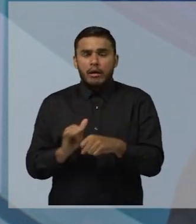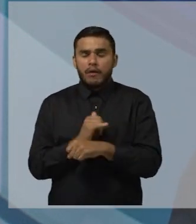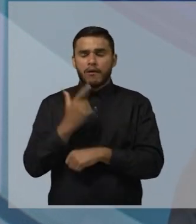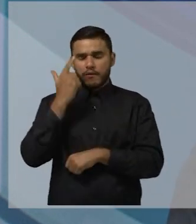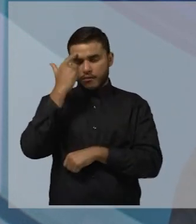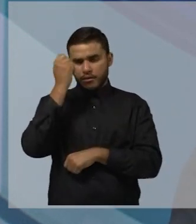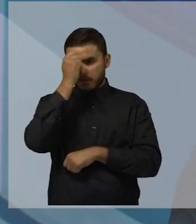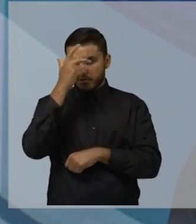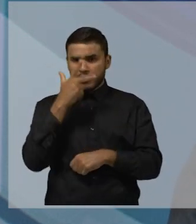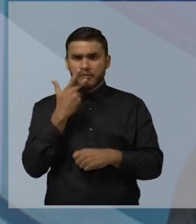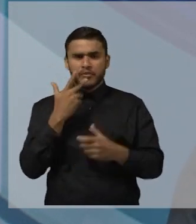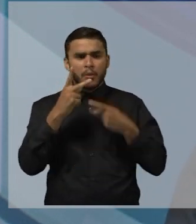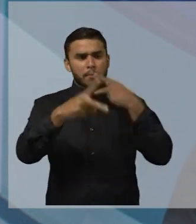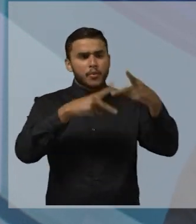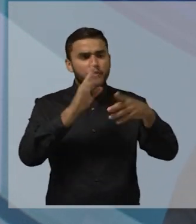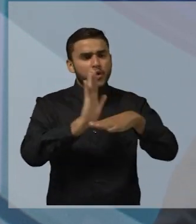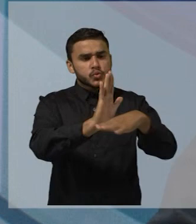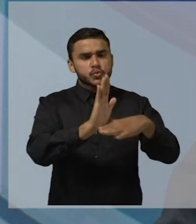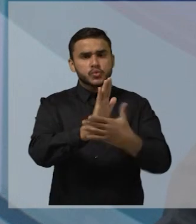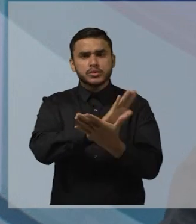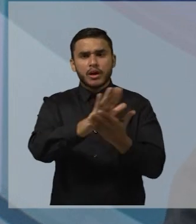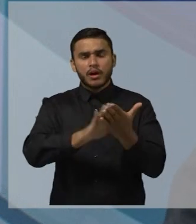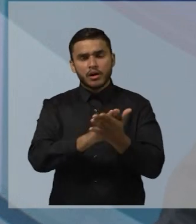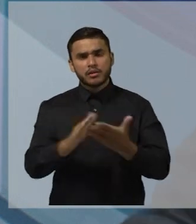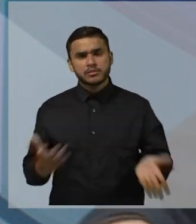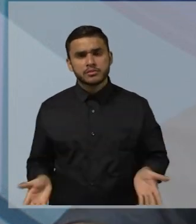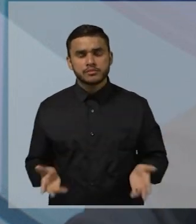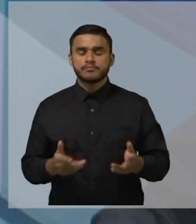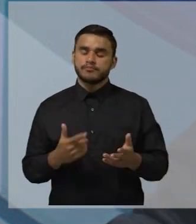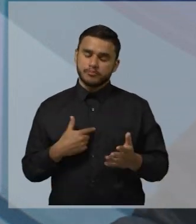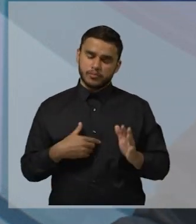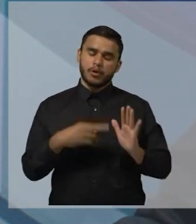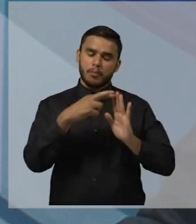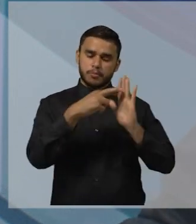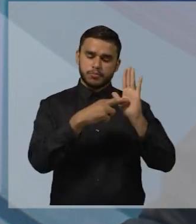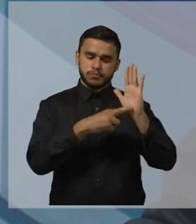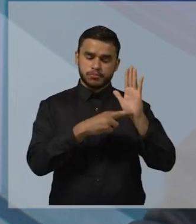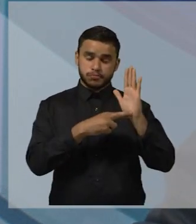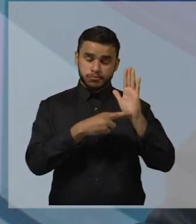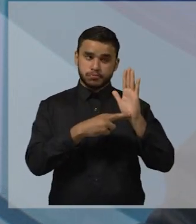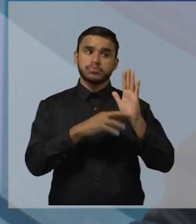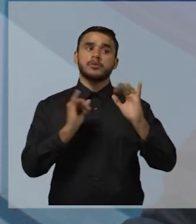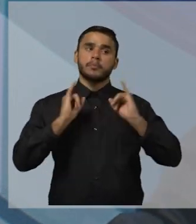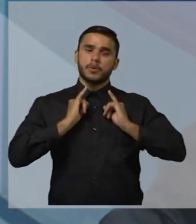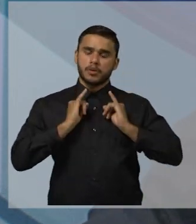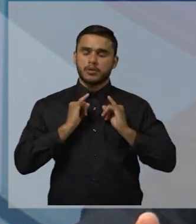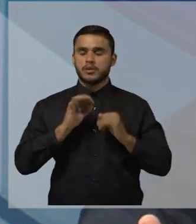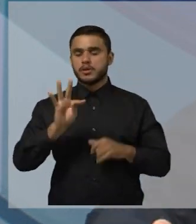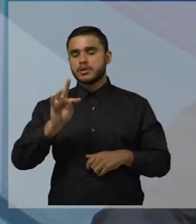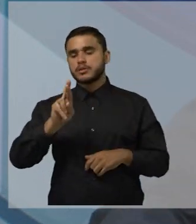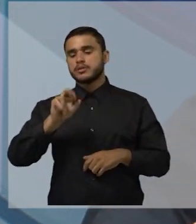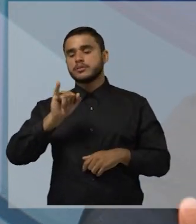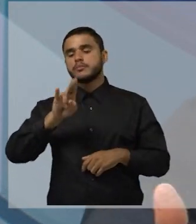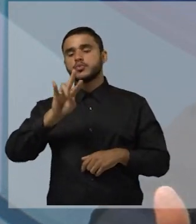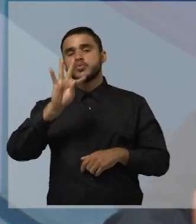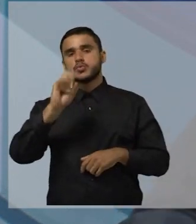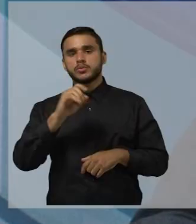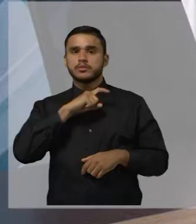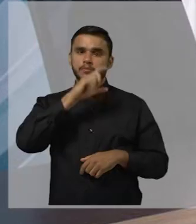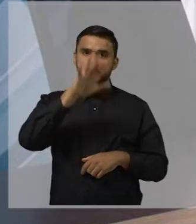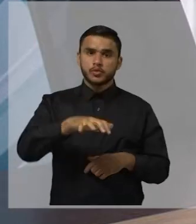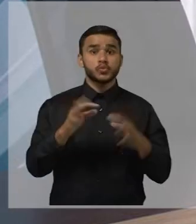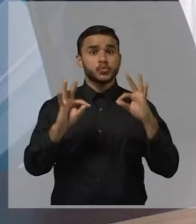da sociedade? Então, me parece que realmente nós temos problemas na área tributária, na área da previdência, mas se houver